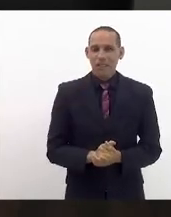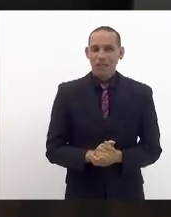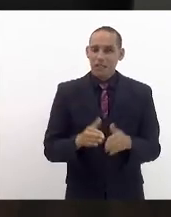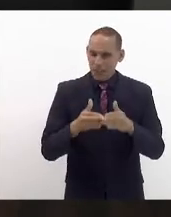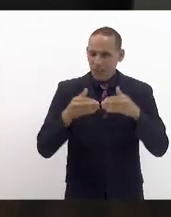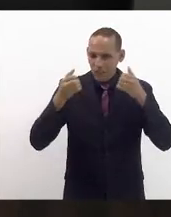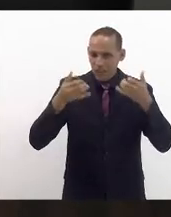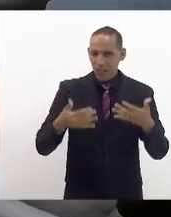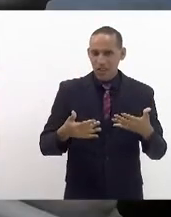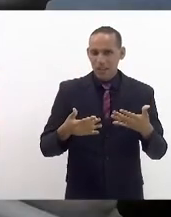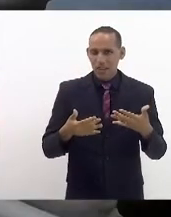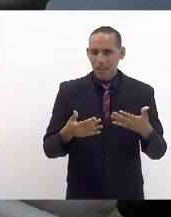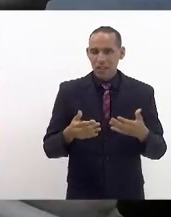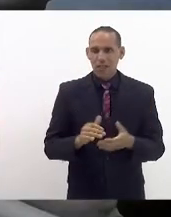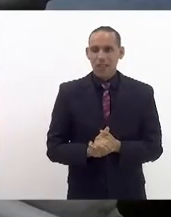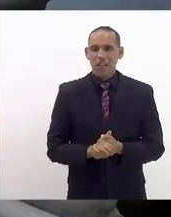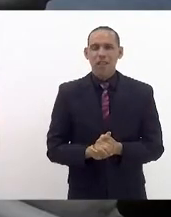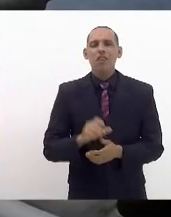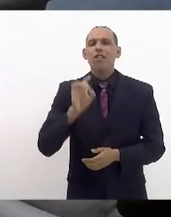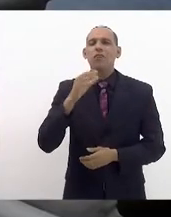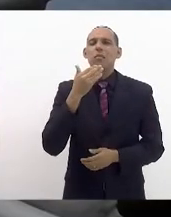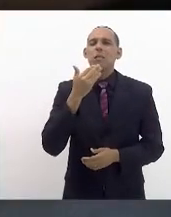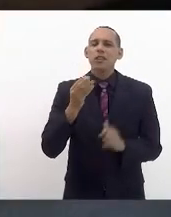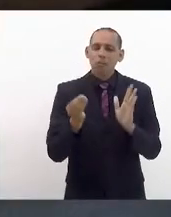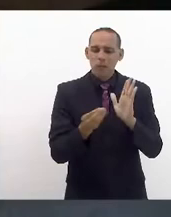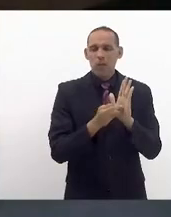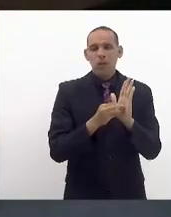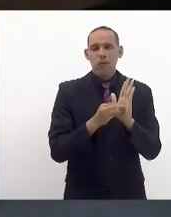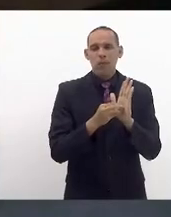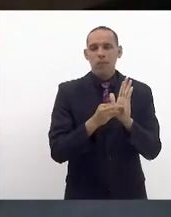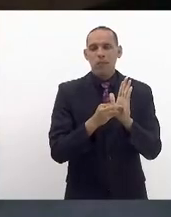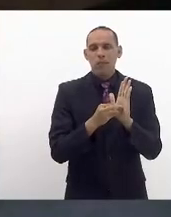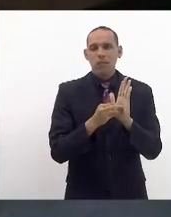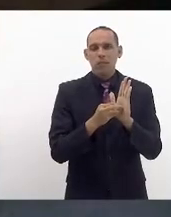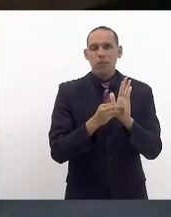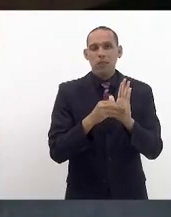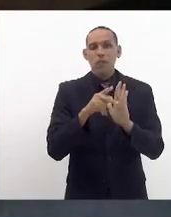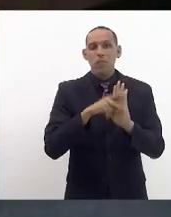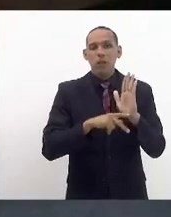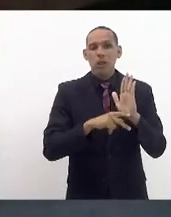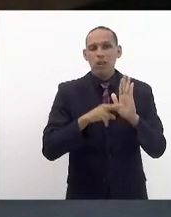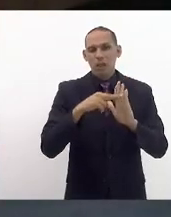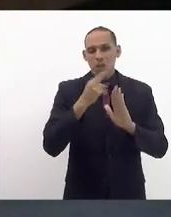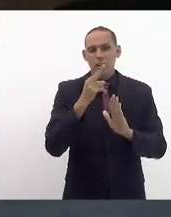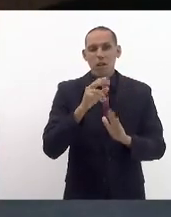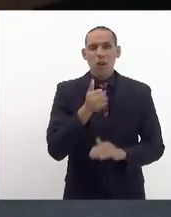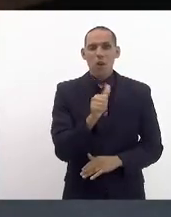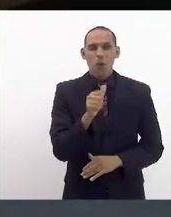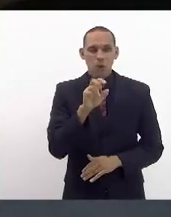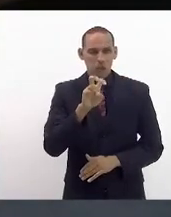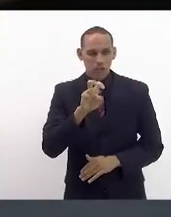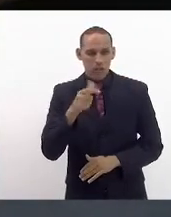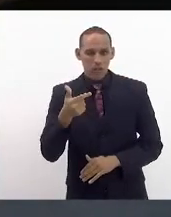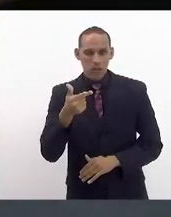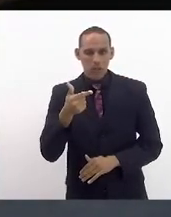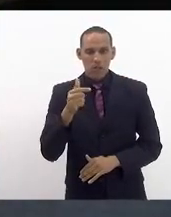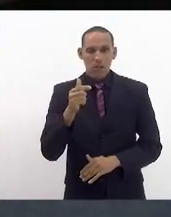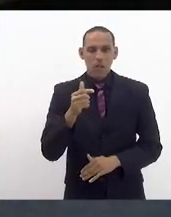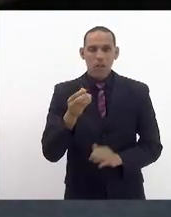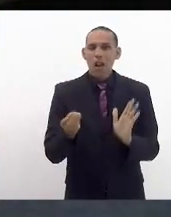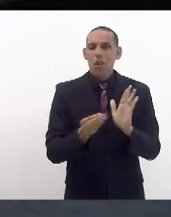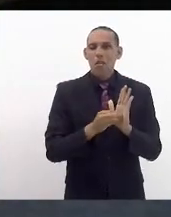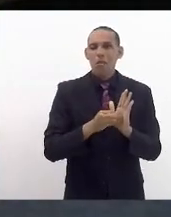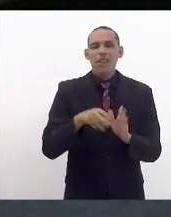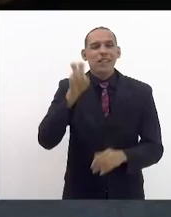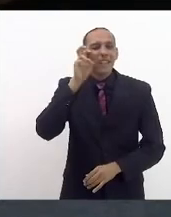ordem, deputado. Senhor presidente, é só para pedir para incluir o projeto de resolução 1152 na pauta de quinta-feira.